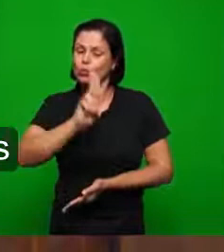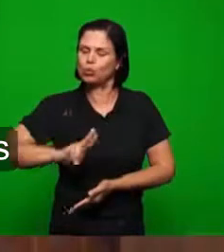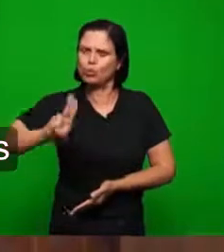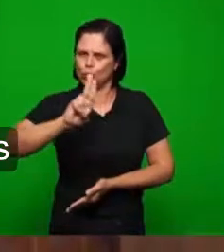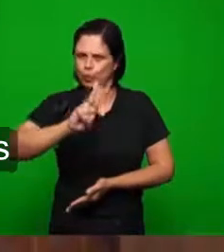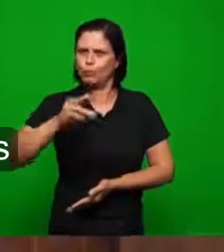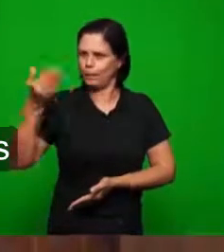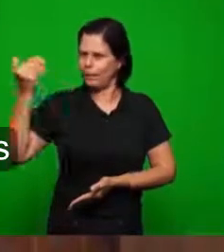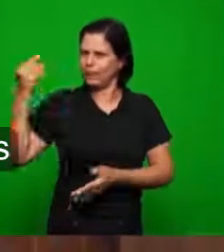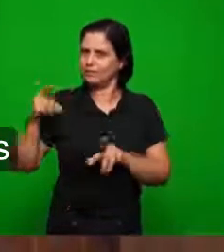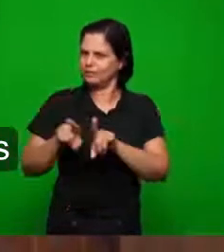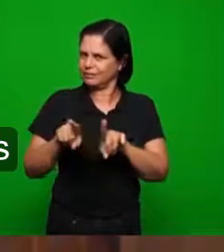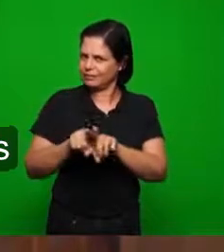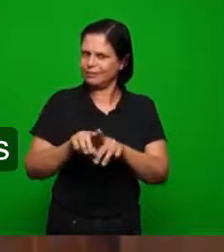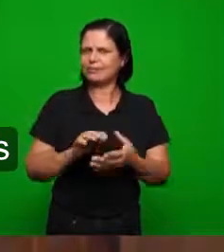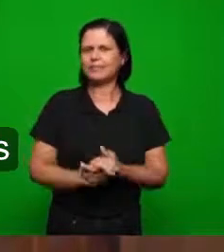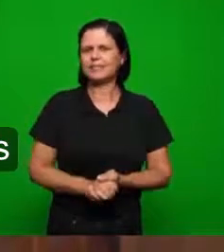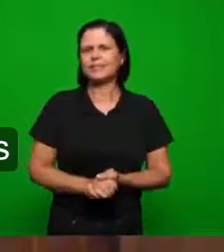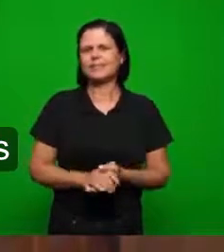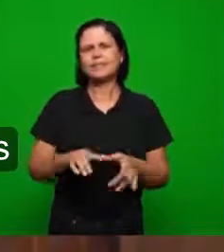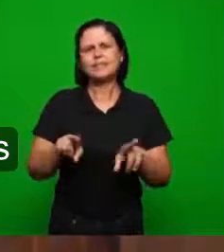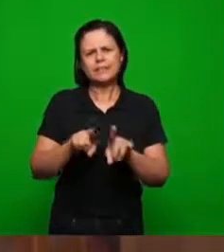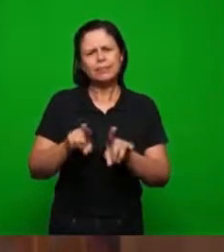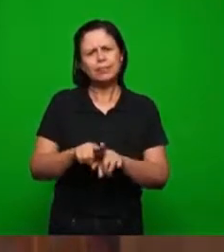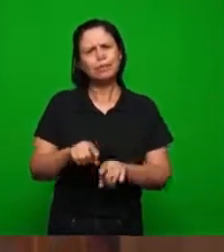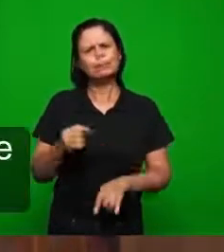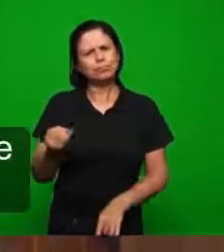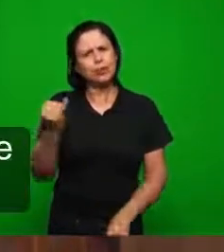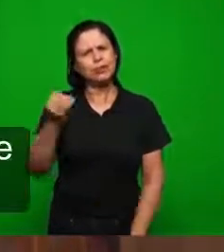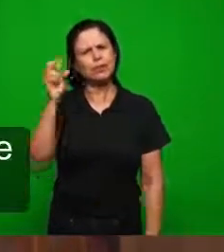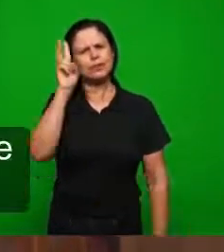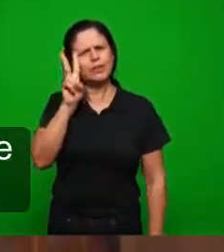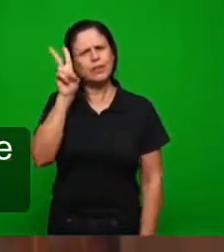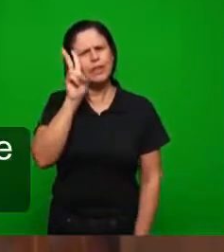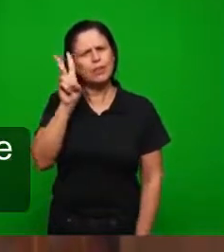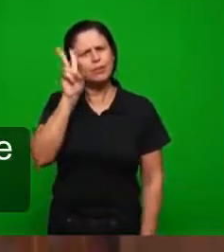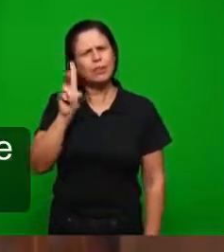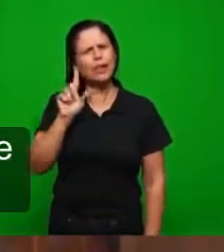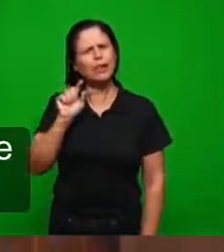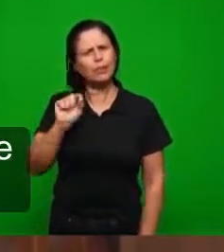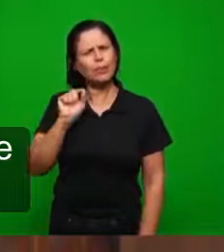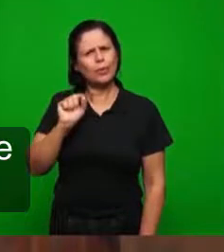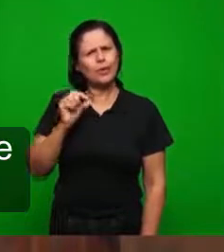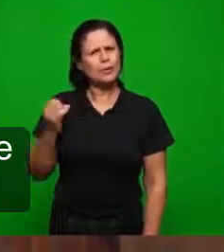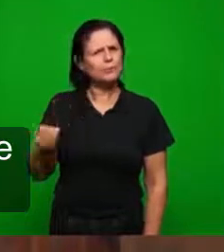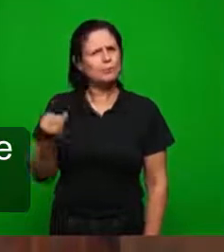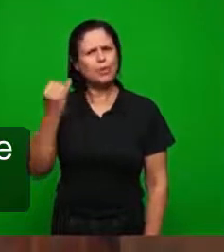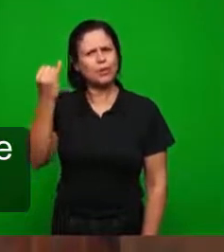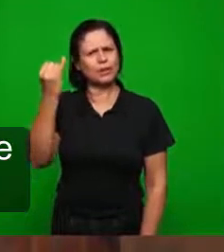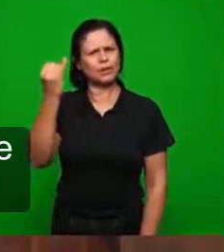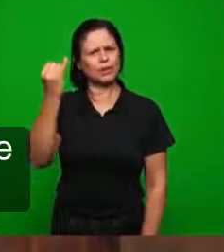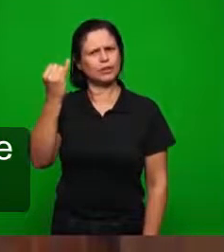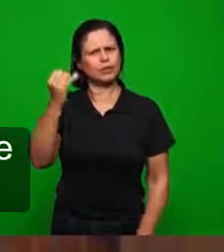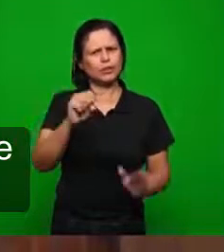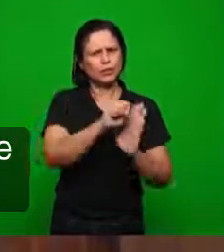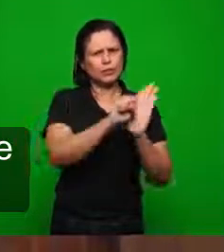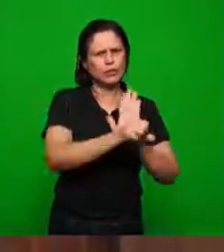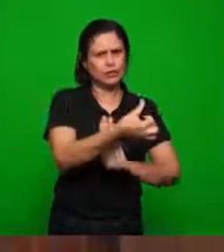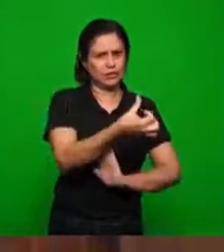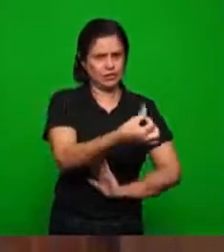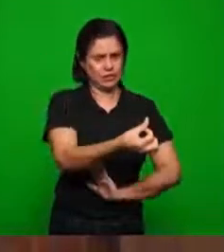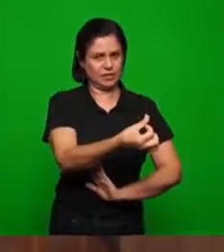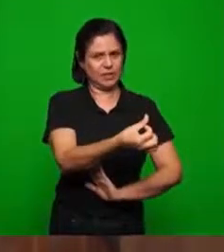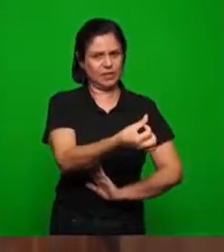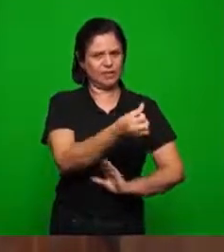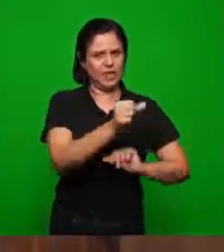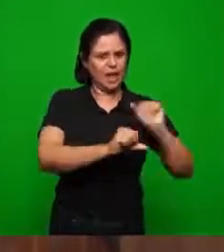É bom lembrar daqueles elementos que fizeram parte da reforma religiosa, a